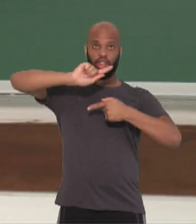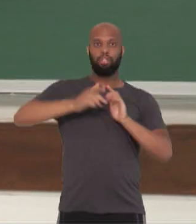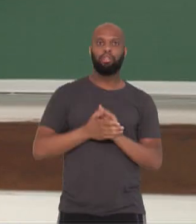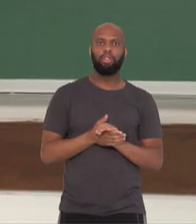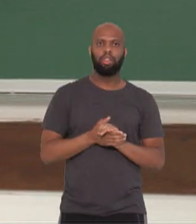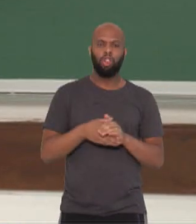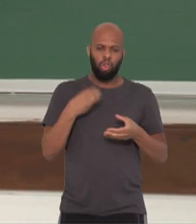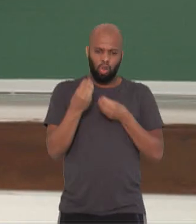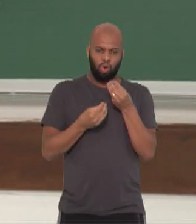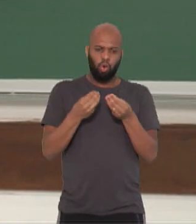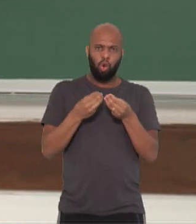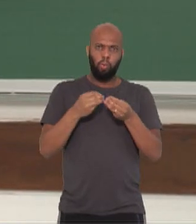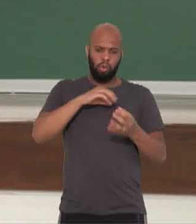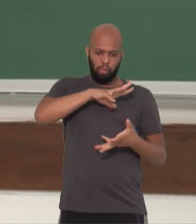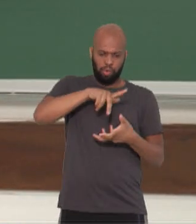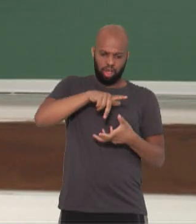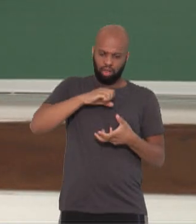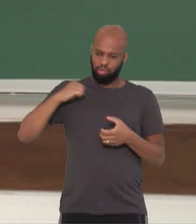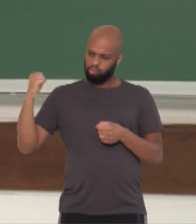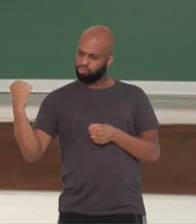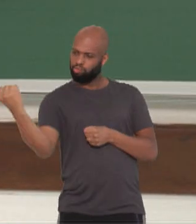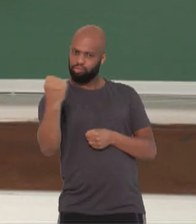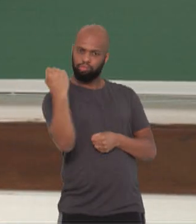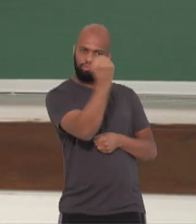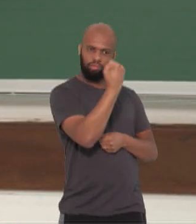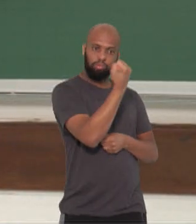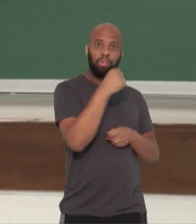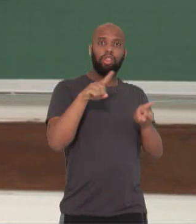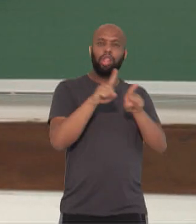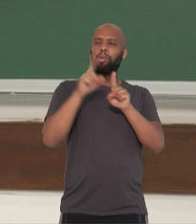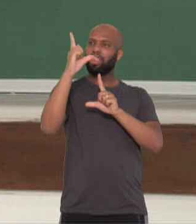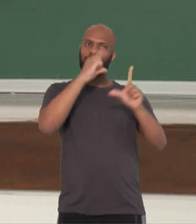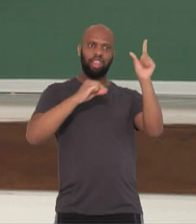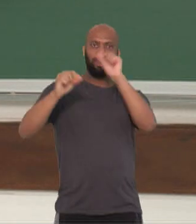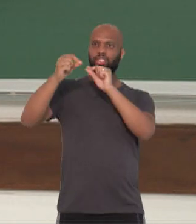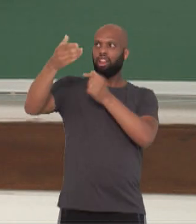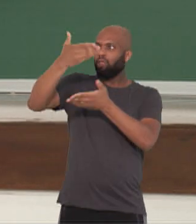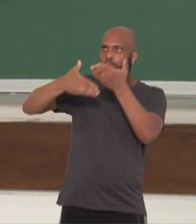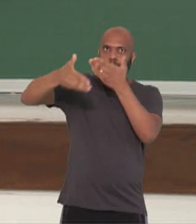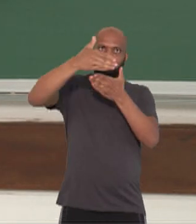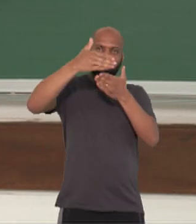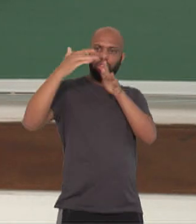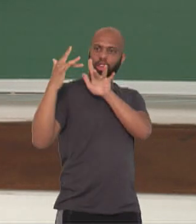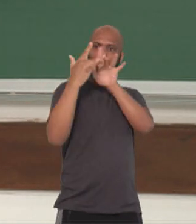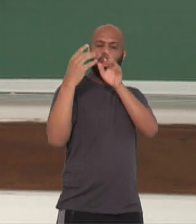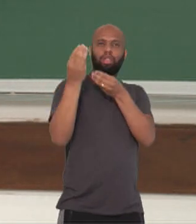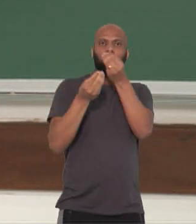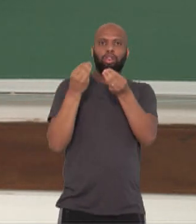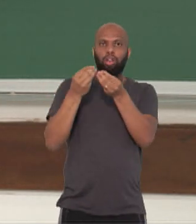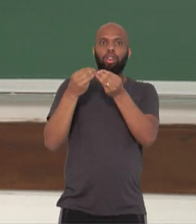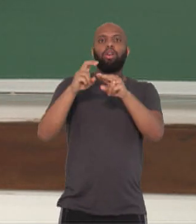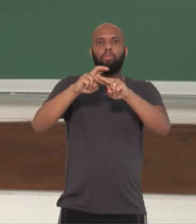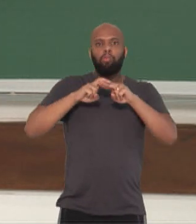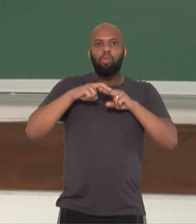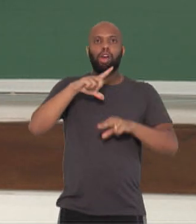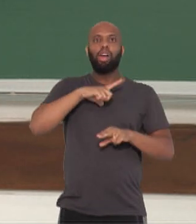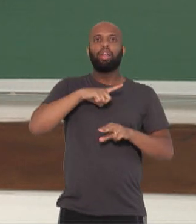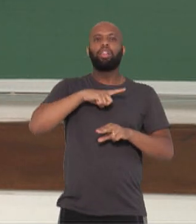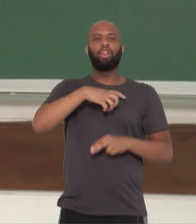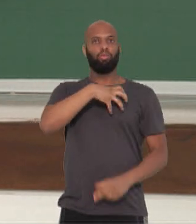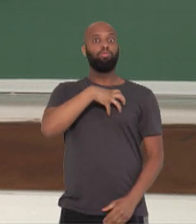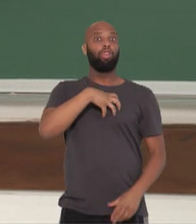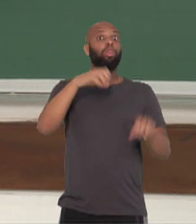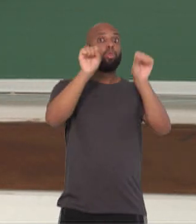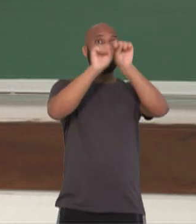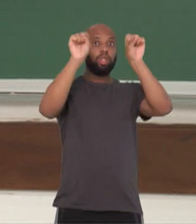que planetas interagem, como que estrelas interagem com planetas, também é dado a partir de um